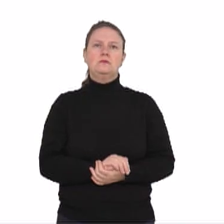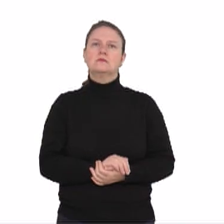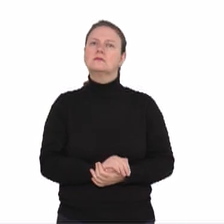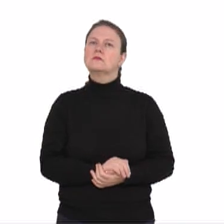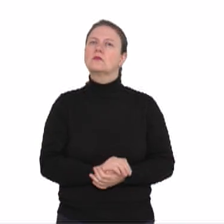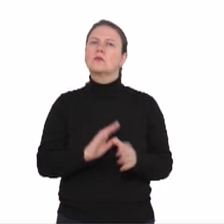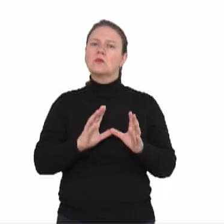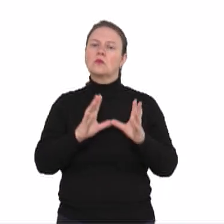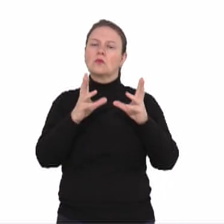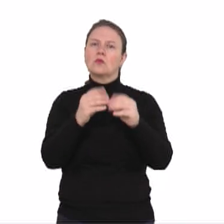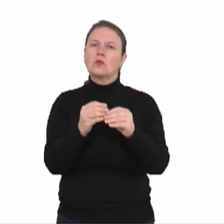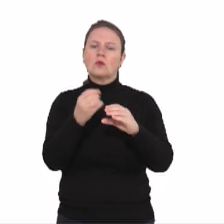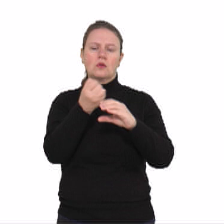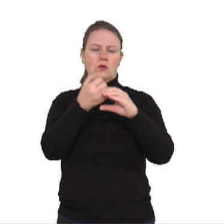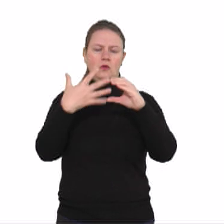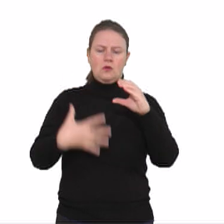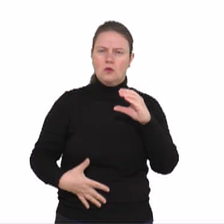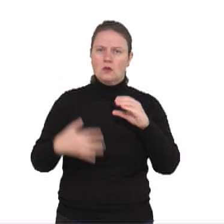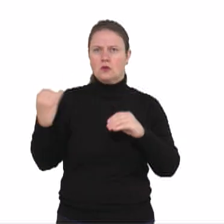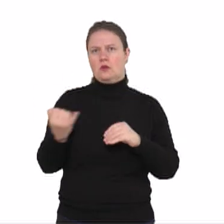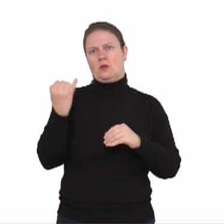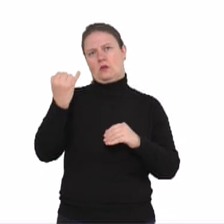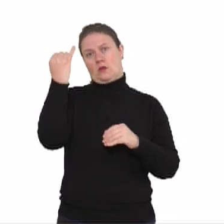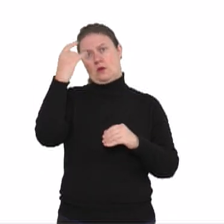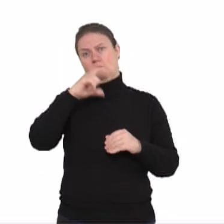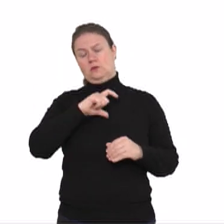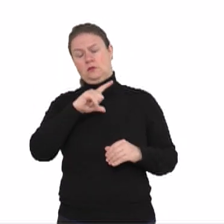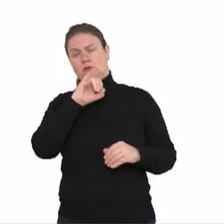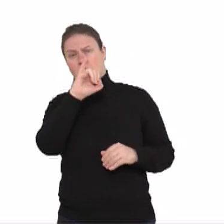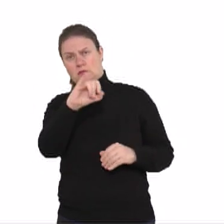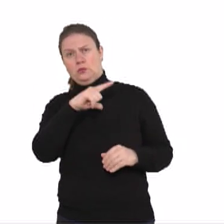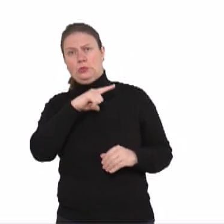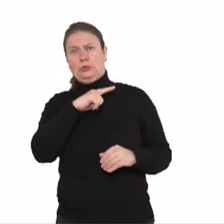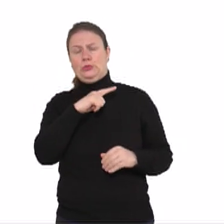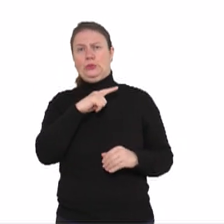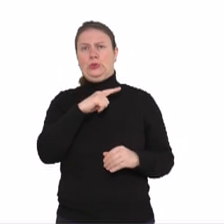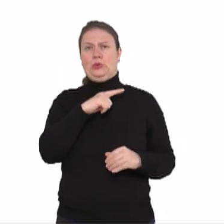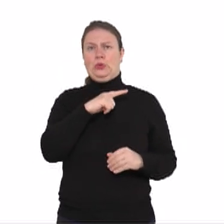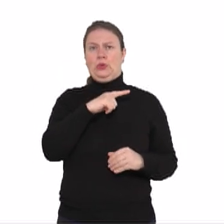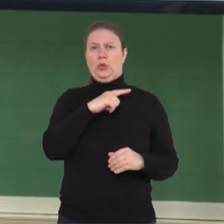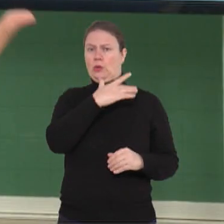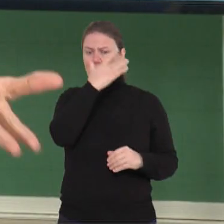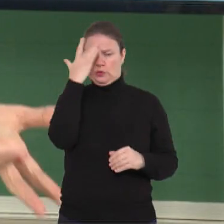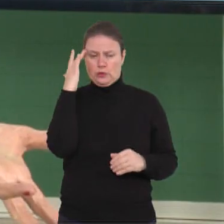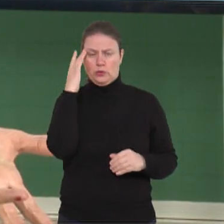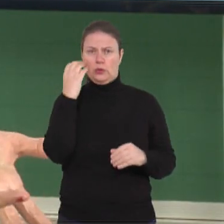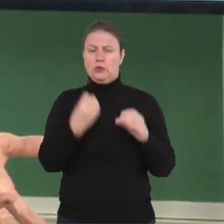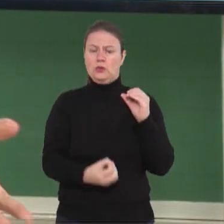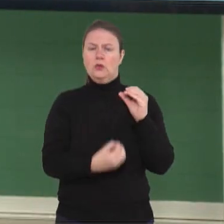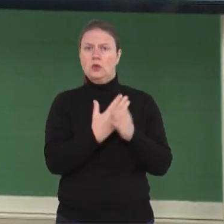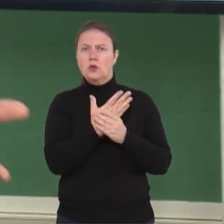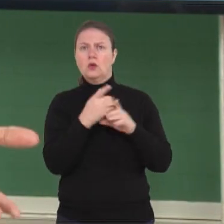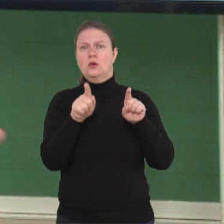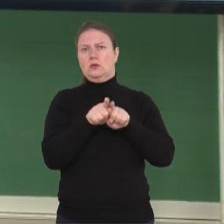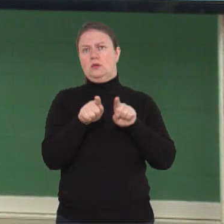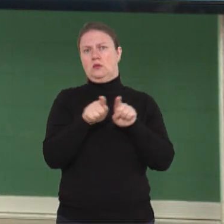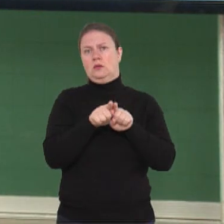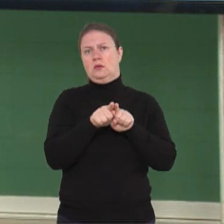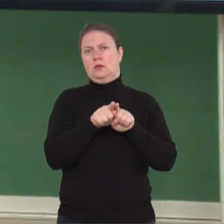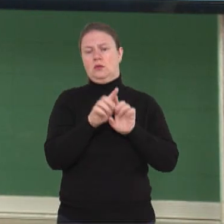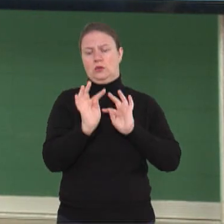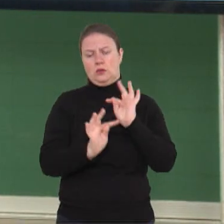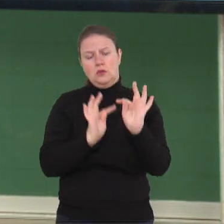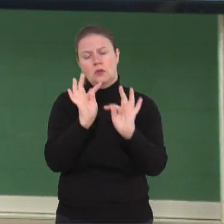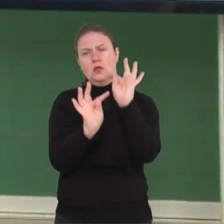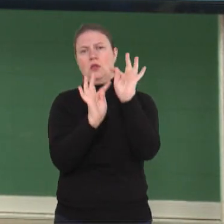apresentar todos os aspectos importantes da obra, se tem uma autoria, então a ficha técnica do filme, né, nesse